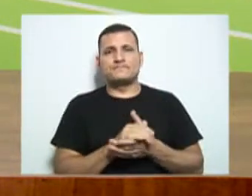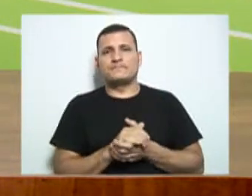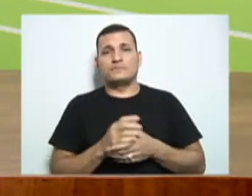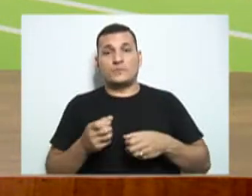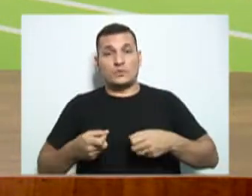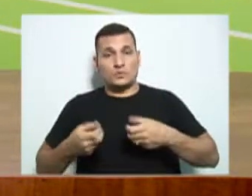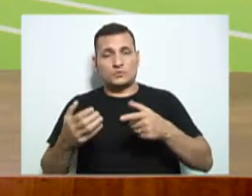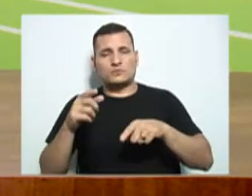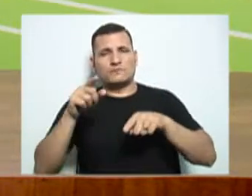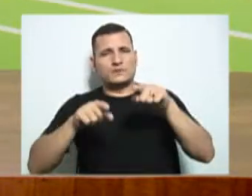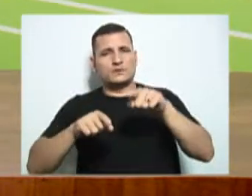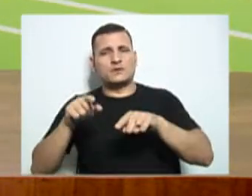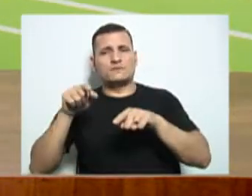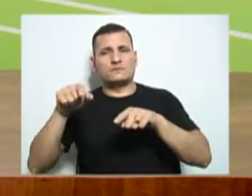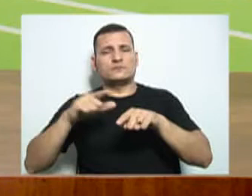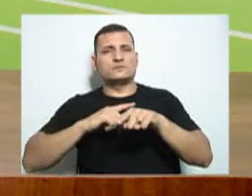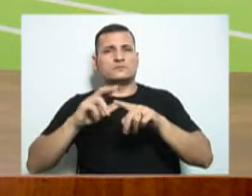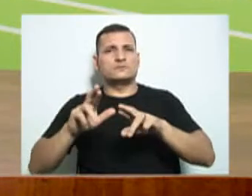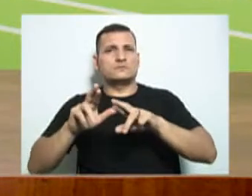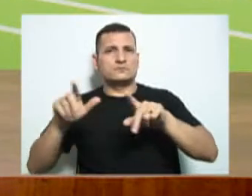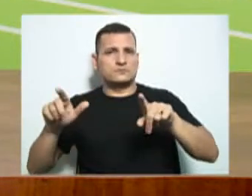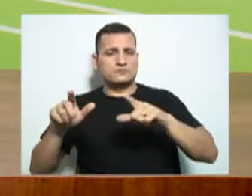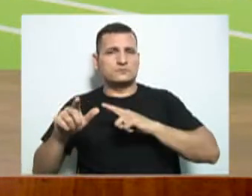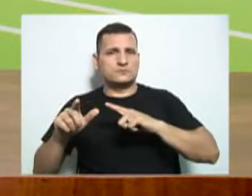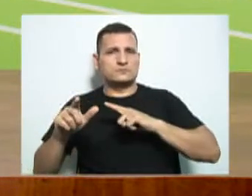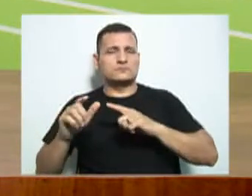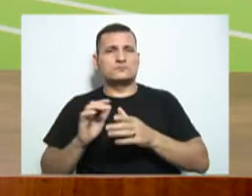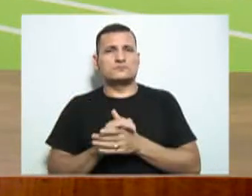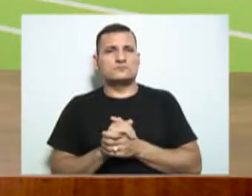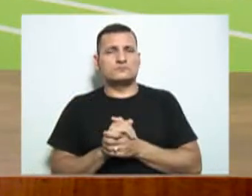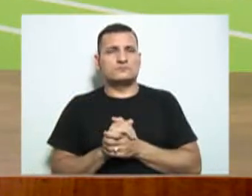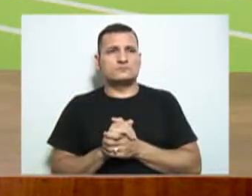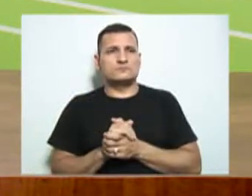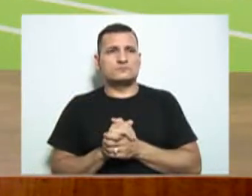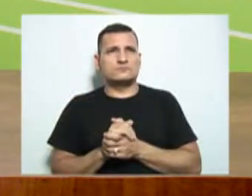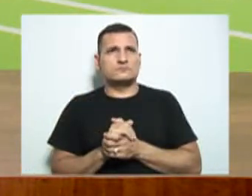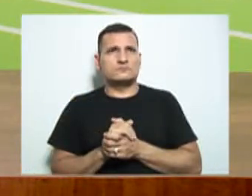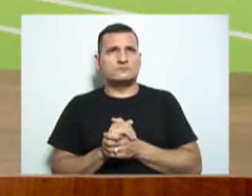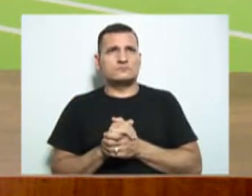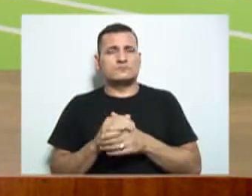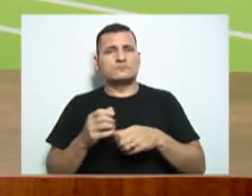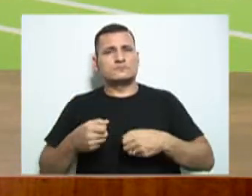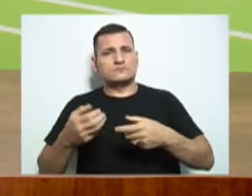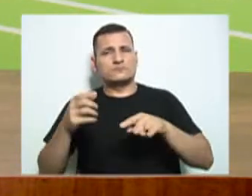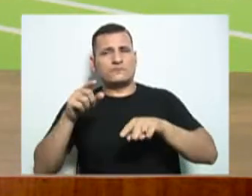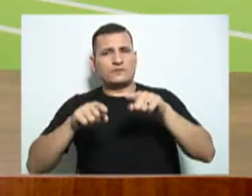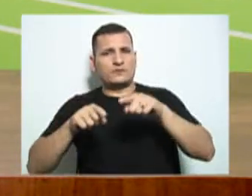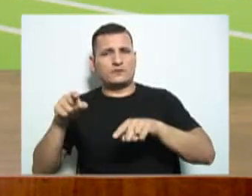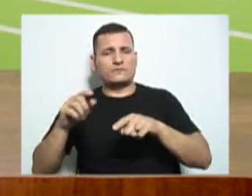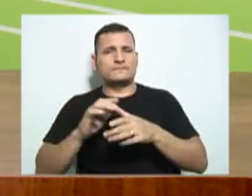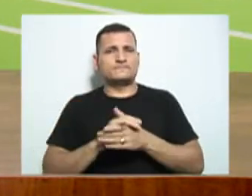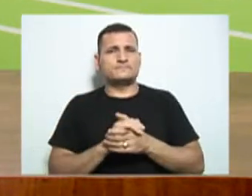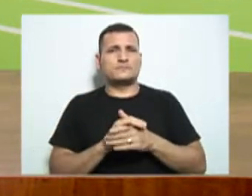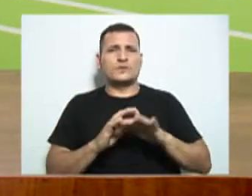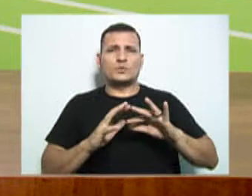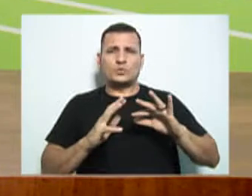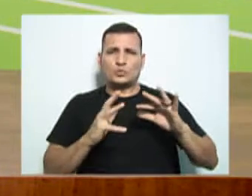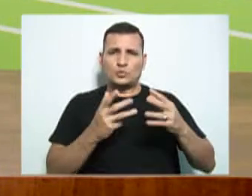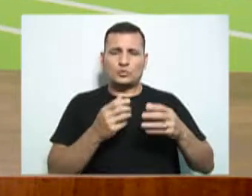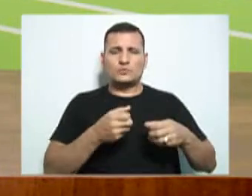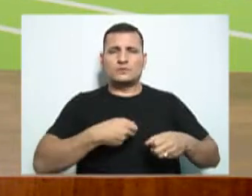variável tem uma diferença, certo? No custeio variável, tanto os custos